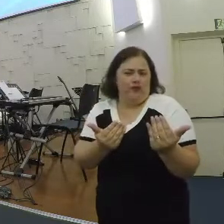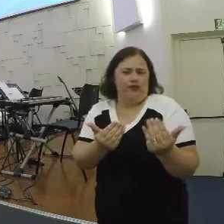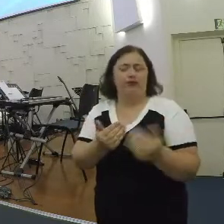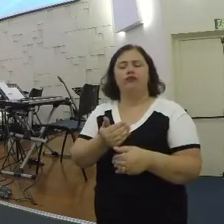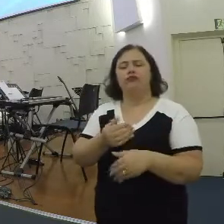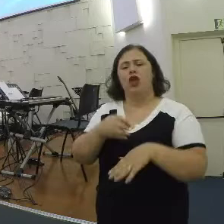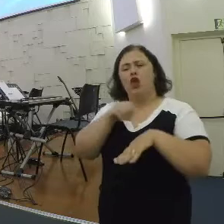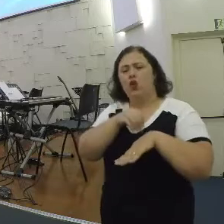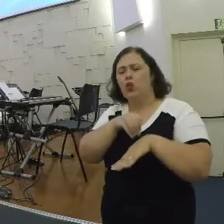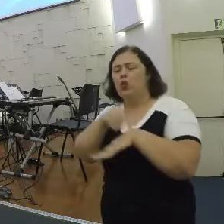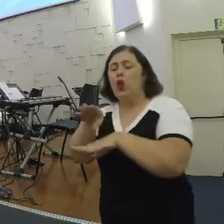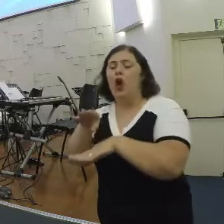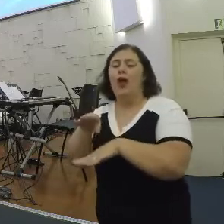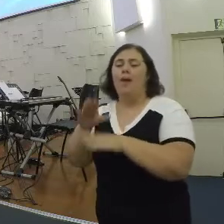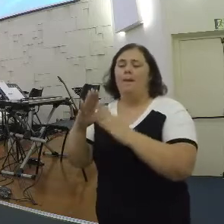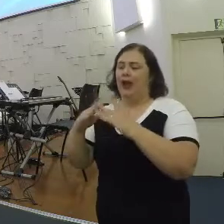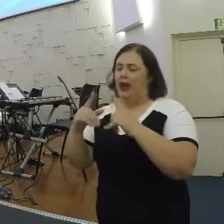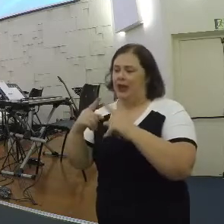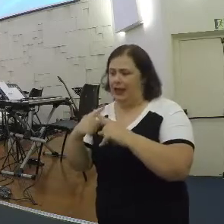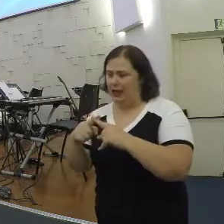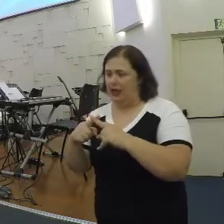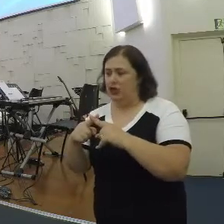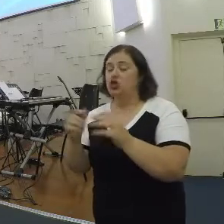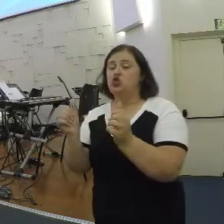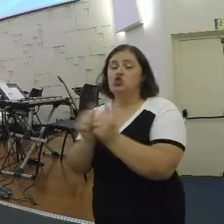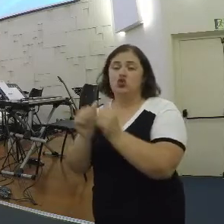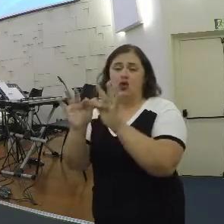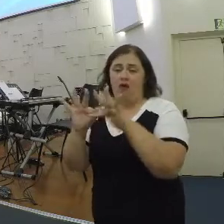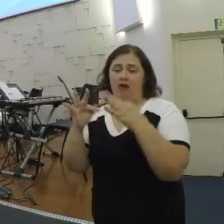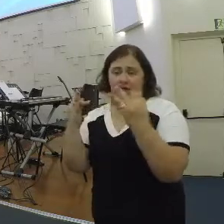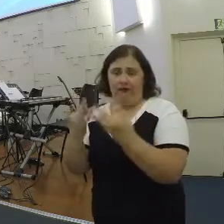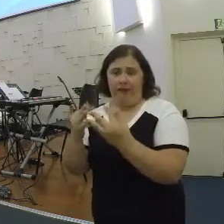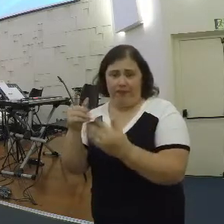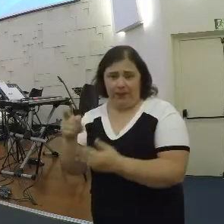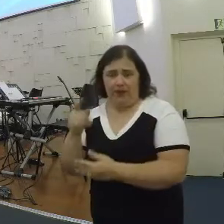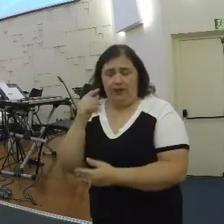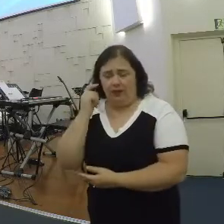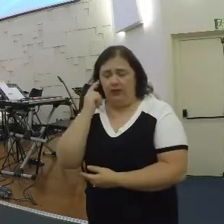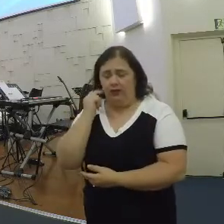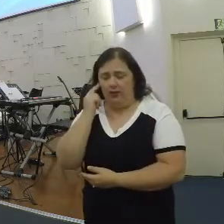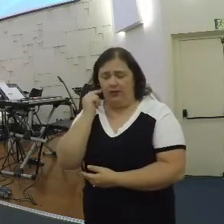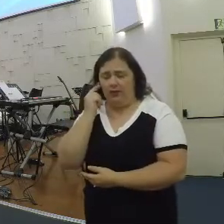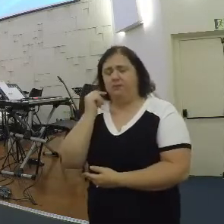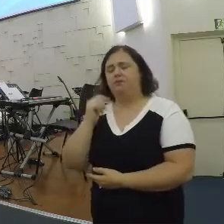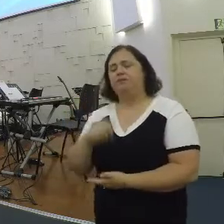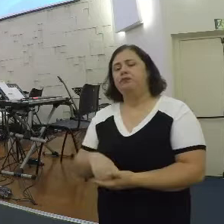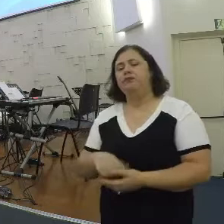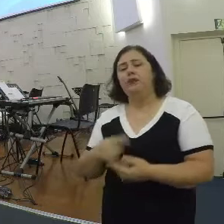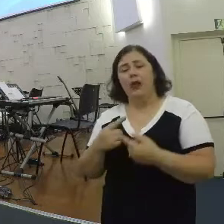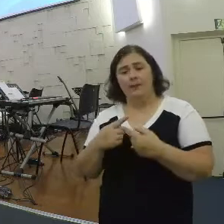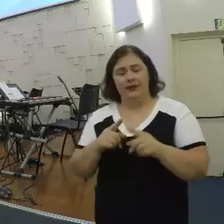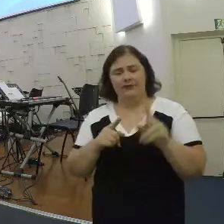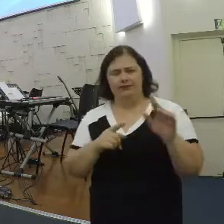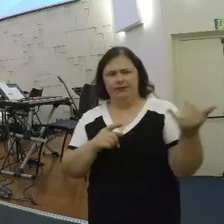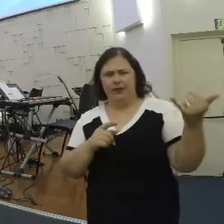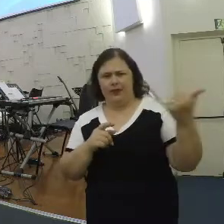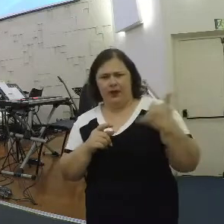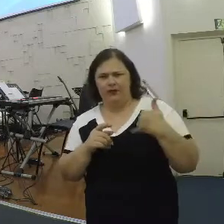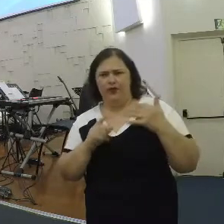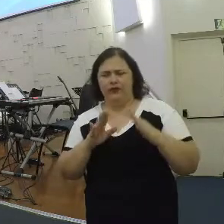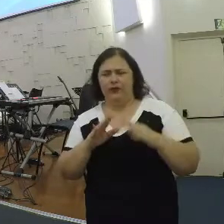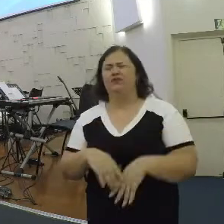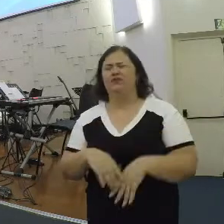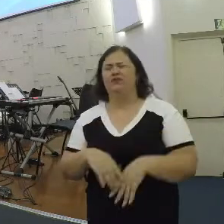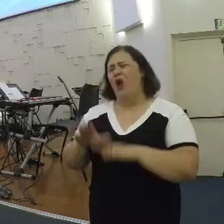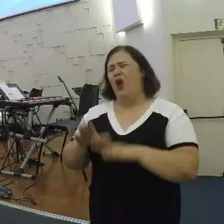igreja por seus pais. Inclusive eu fui pastor de uma irmã dela, mas ela disse para mim: